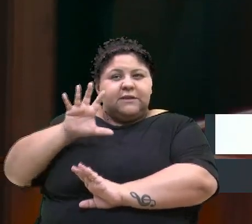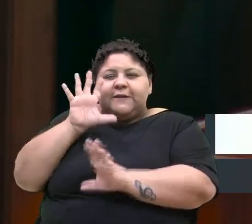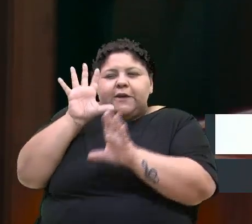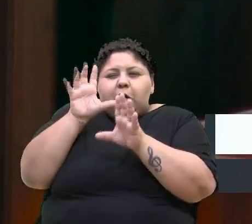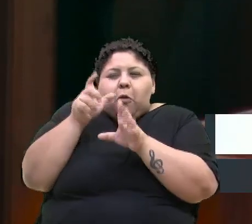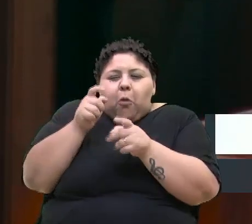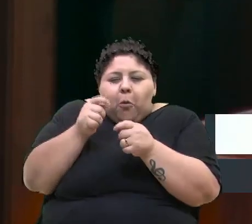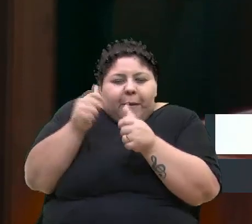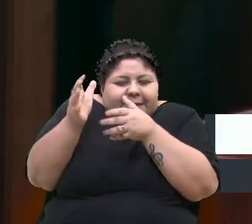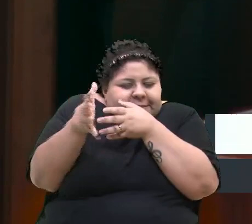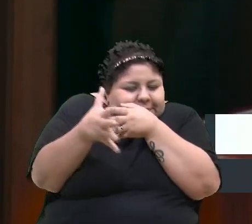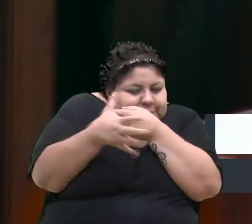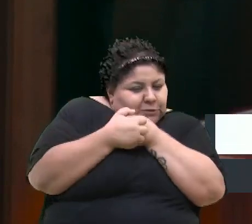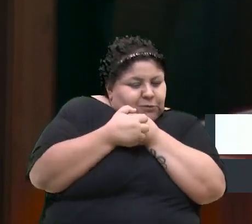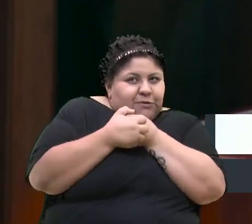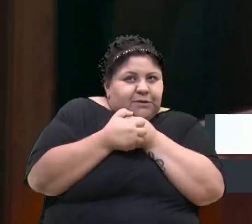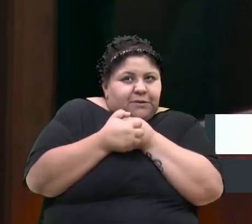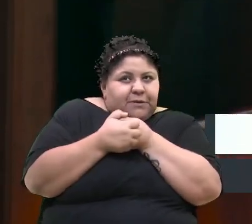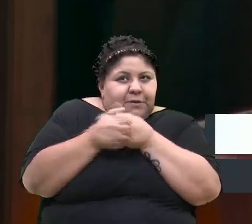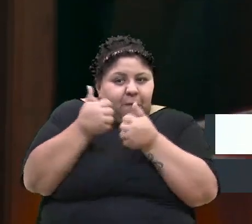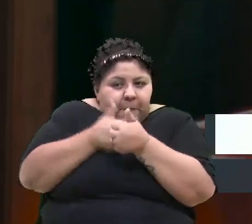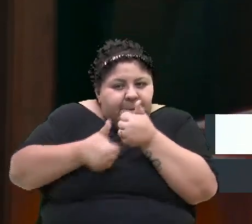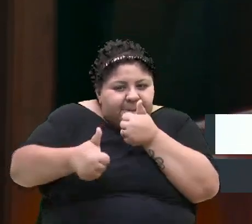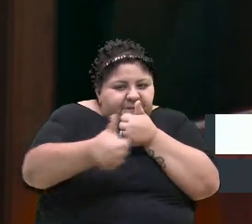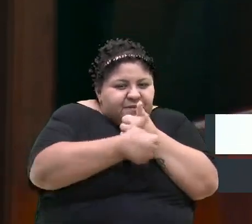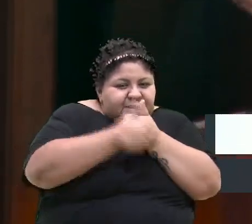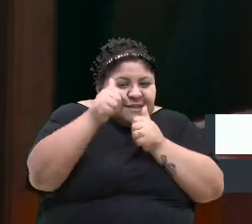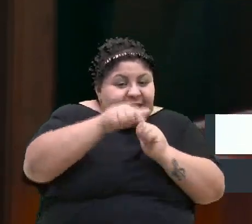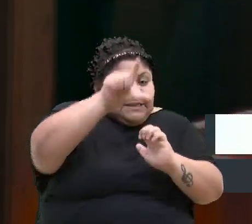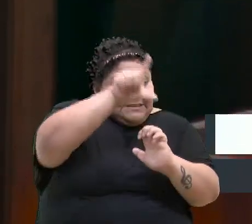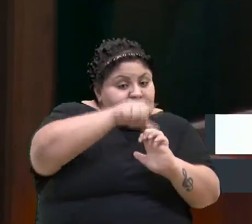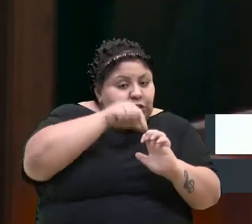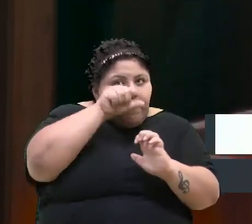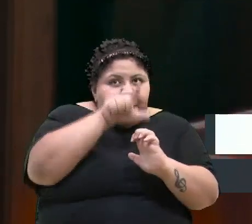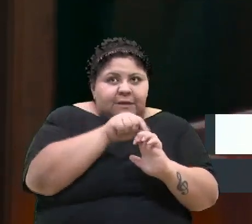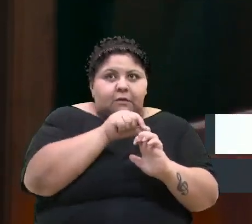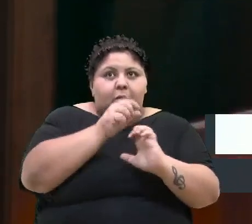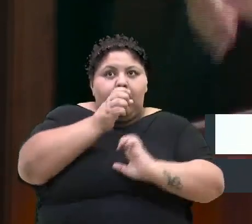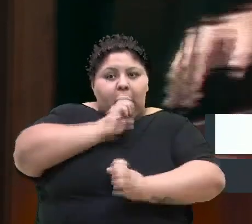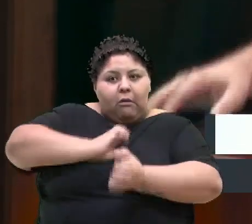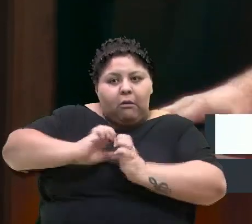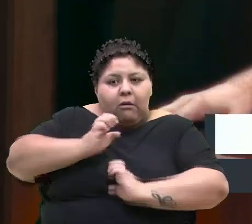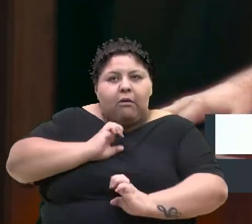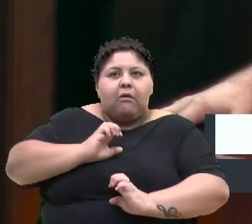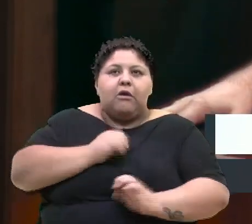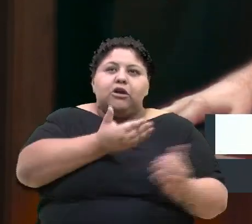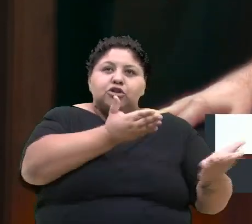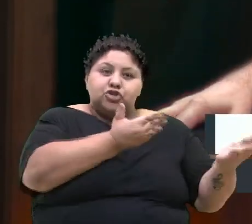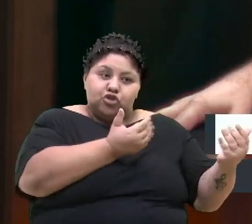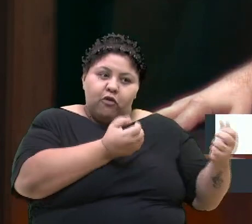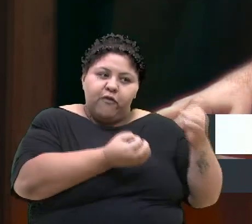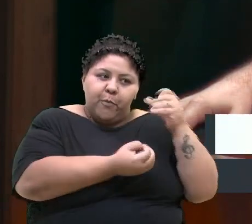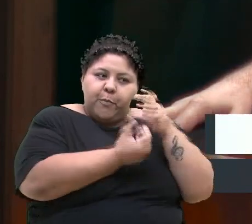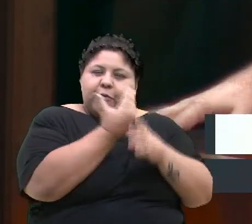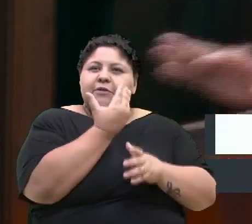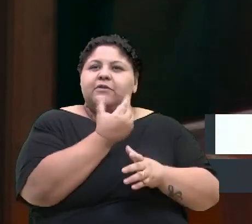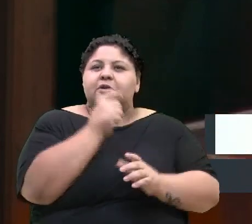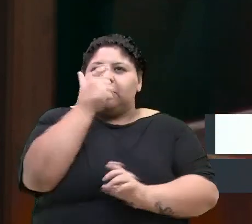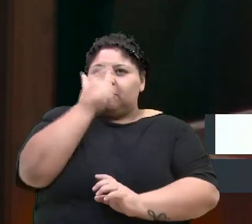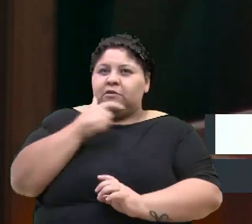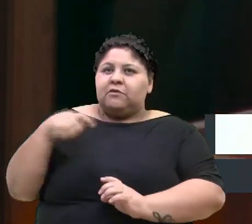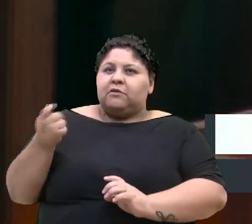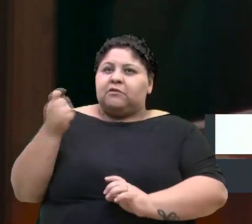escondida, pelo protagonismo desses empresários, desses empreendedores, né, dessa gurizada que está produzindo, e eu acho que a gente